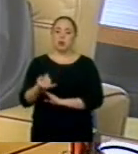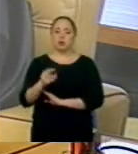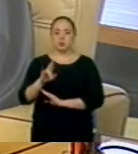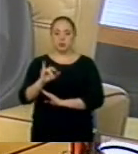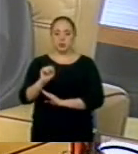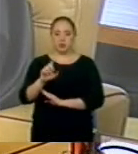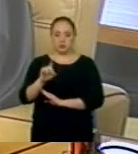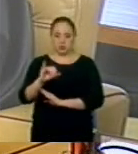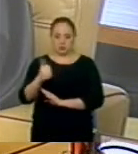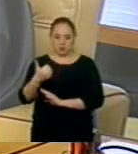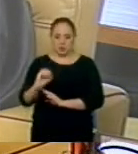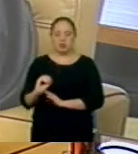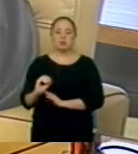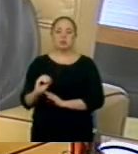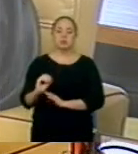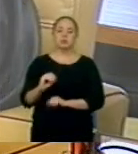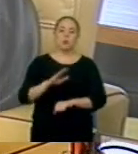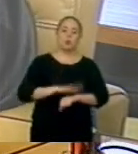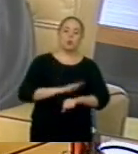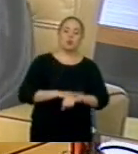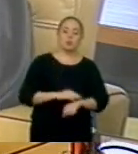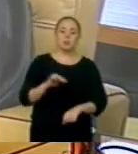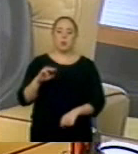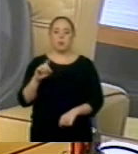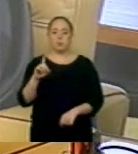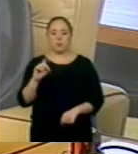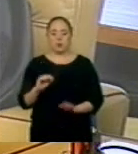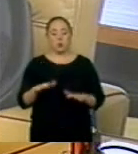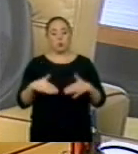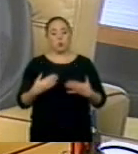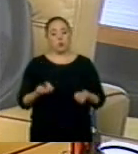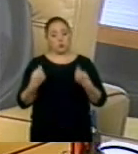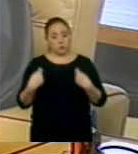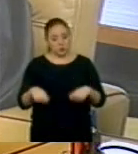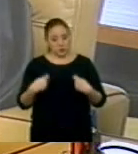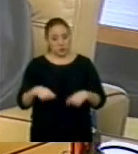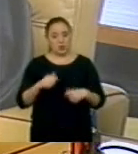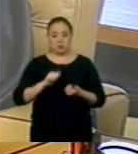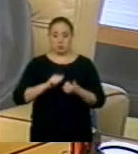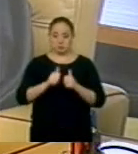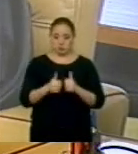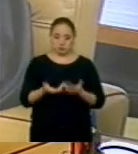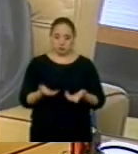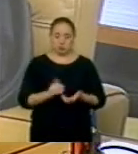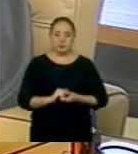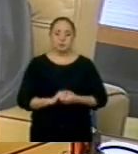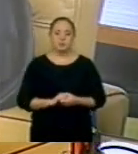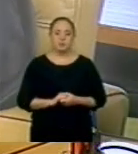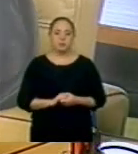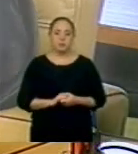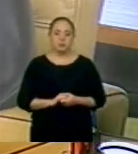ser acionadas a tempo e modo, isto é, quando forem necessárias e adequadas. Não